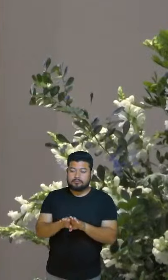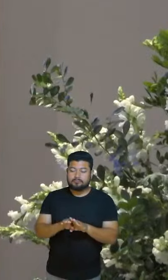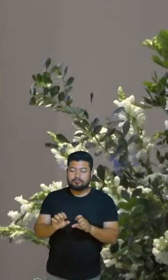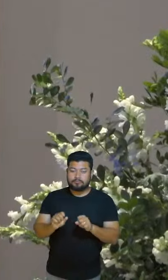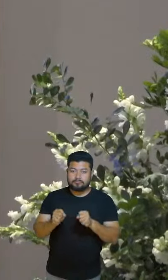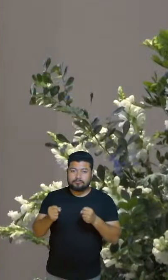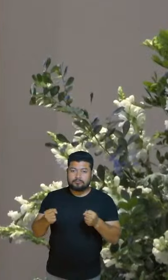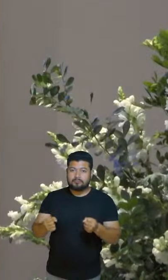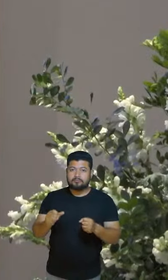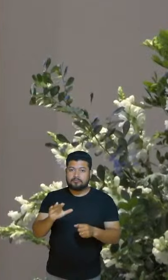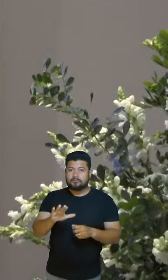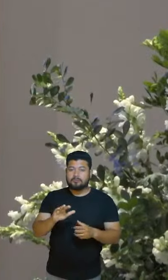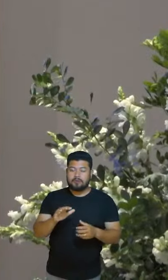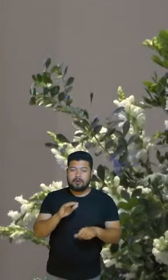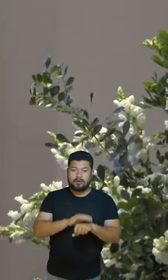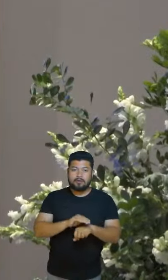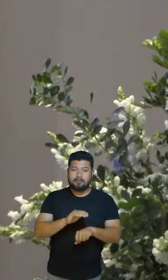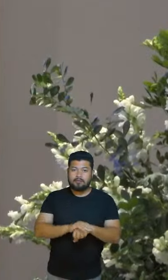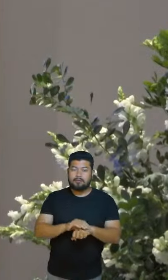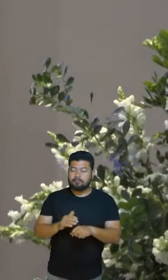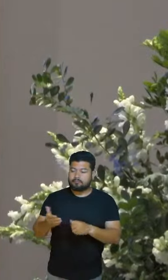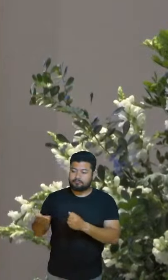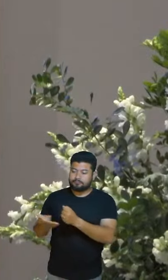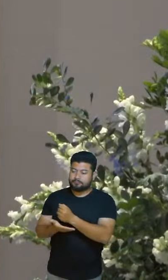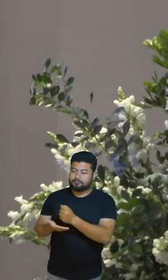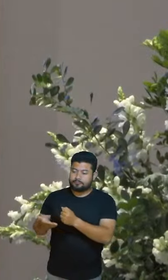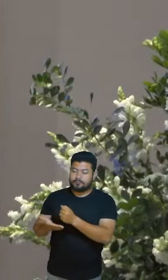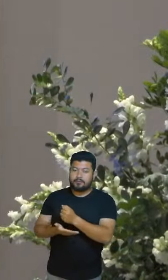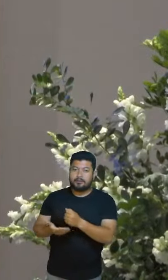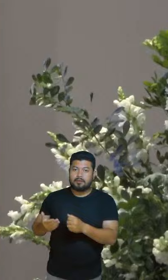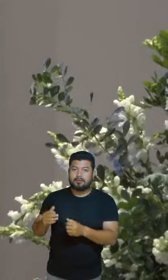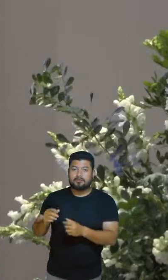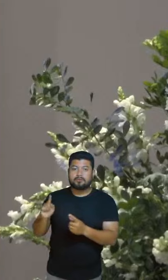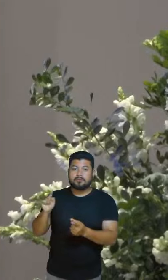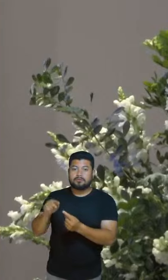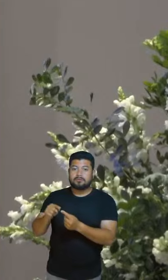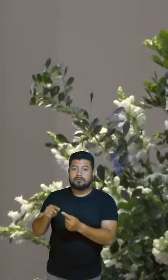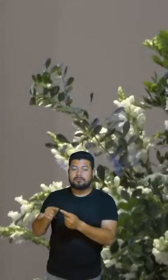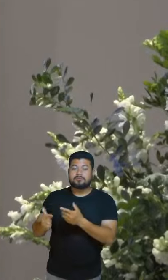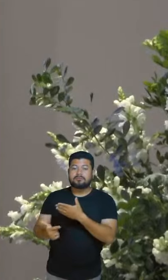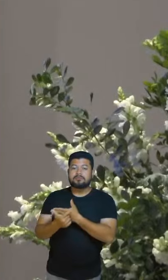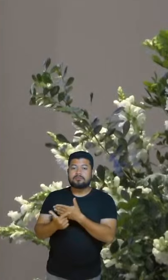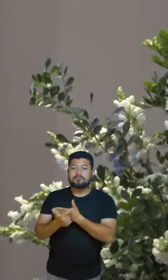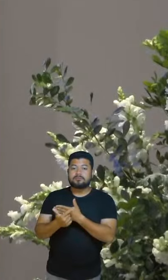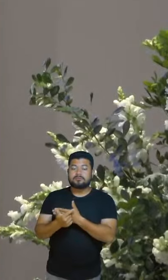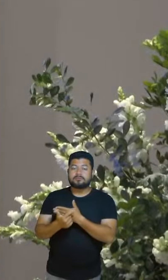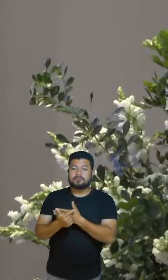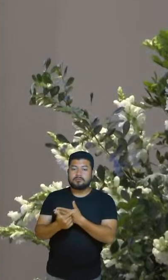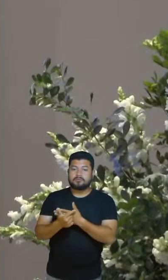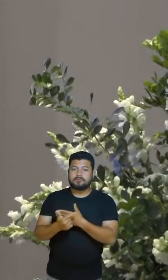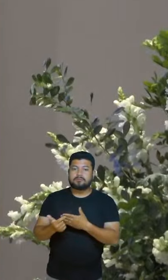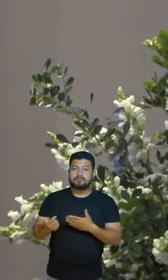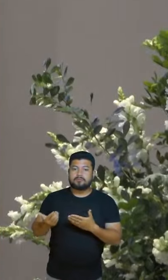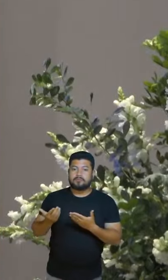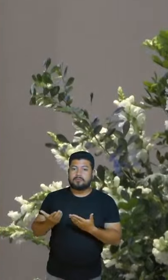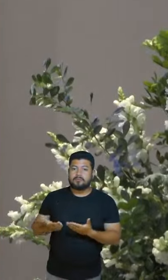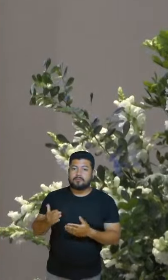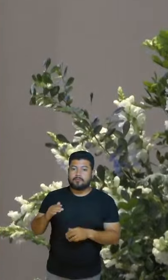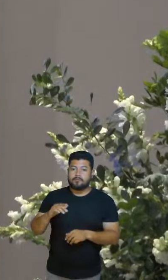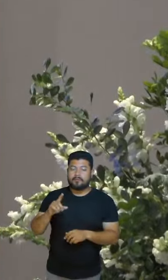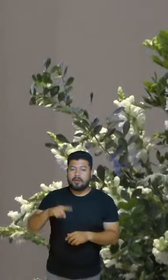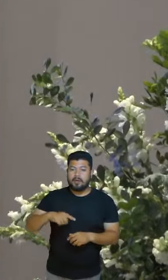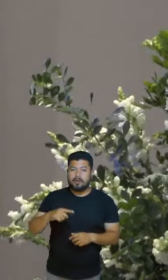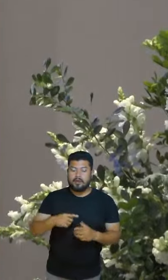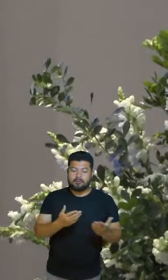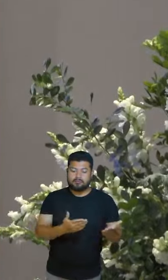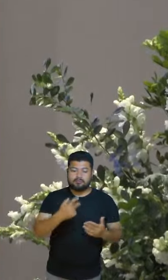tarefa essencial de trazer o interesse público para o ordenamento juríd é do Parlamento